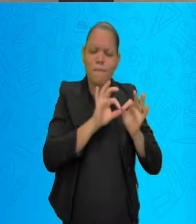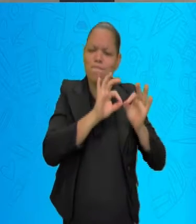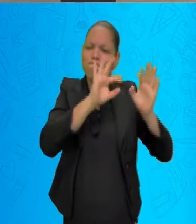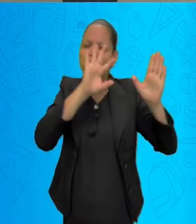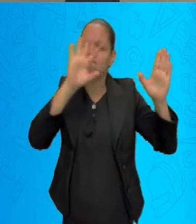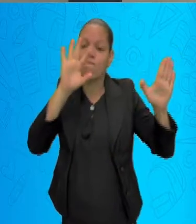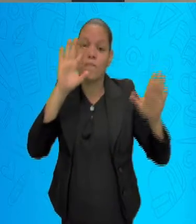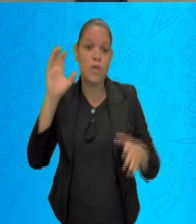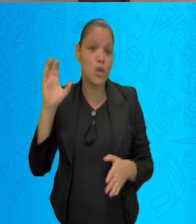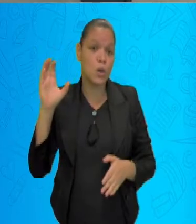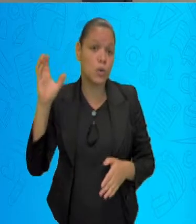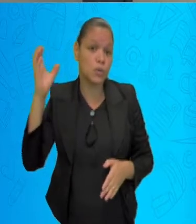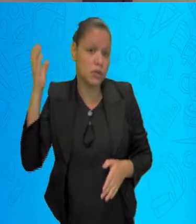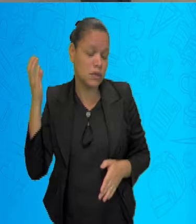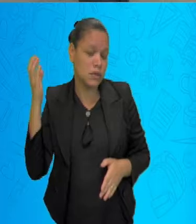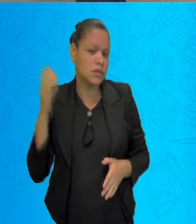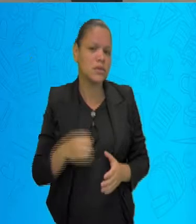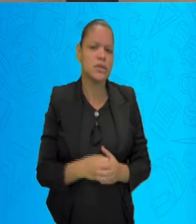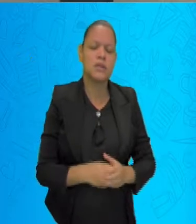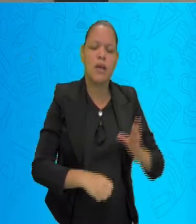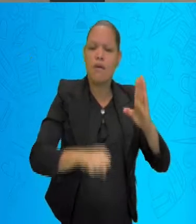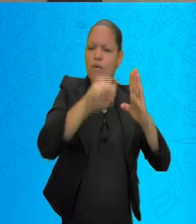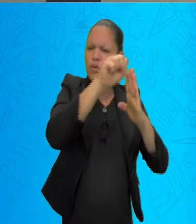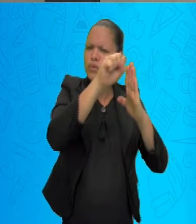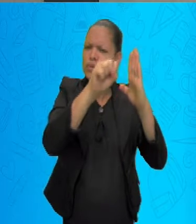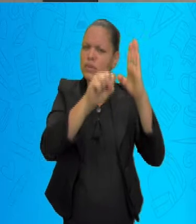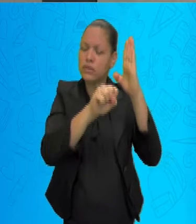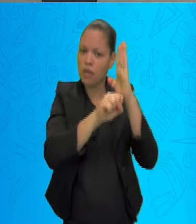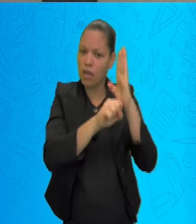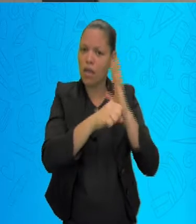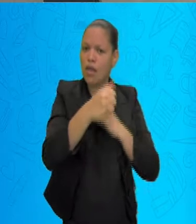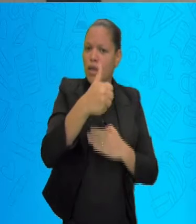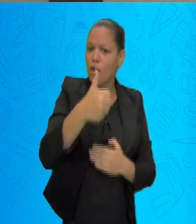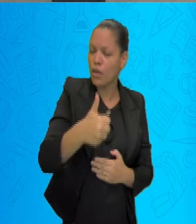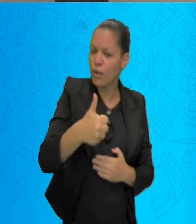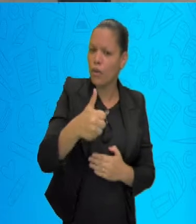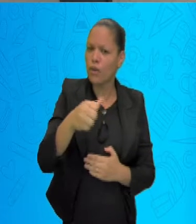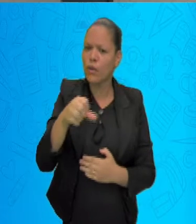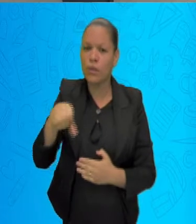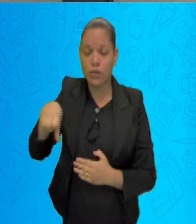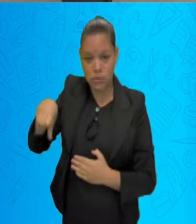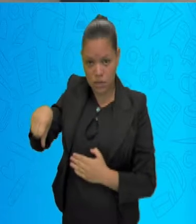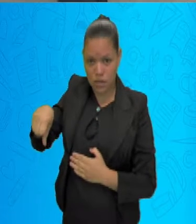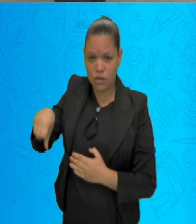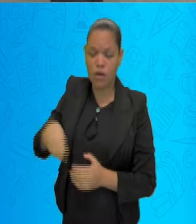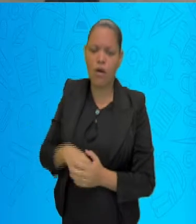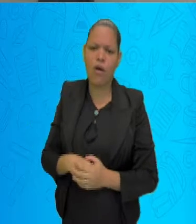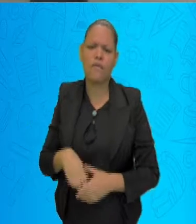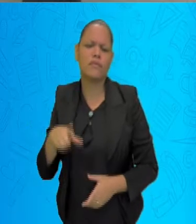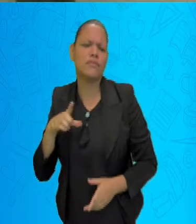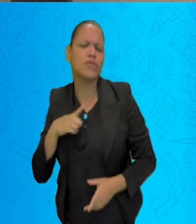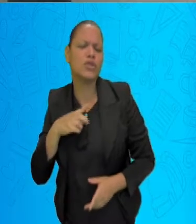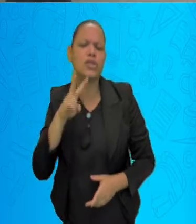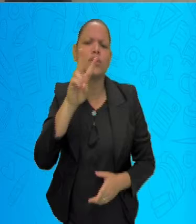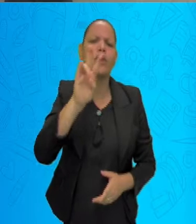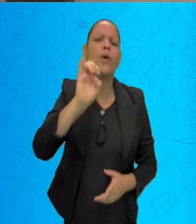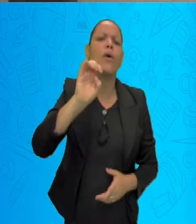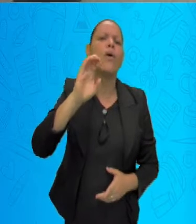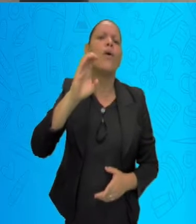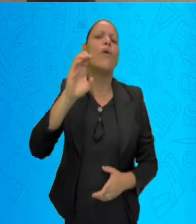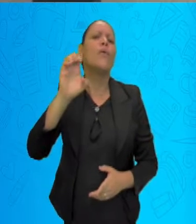eu havia falado, no século XIX. Tinha em mãos o vice-reino da Nova Espanha e, com